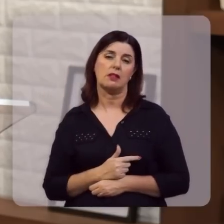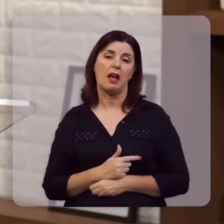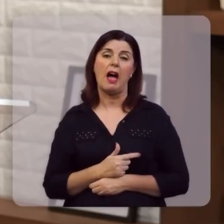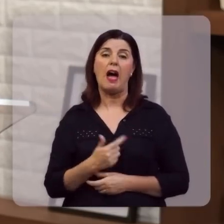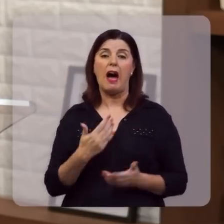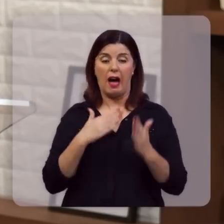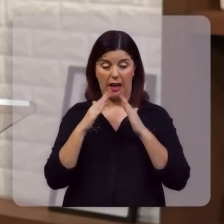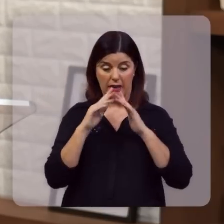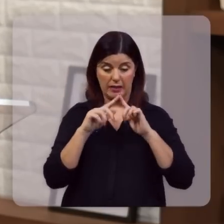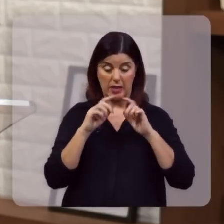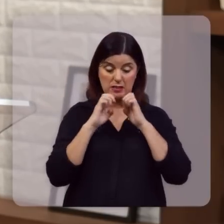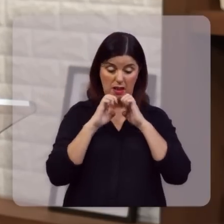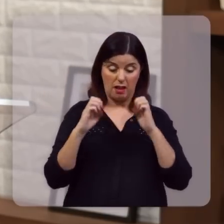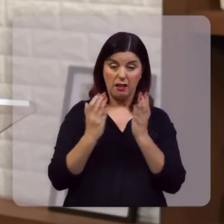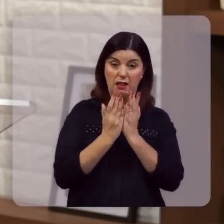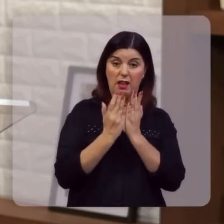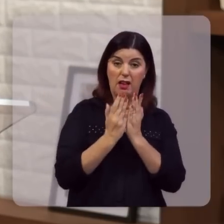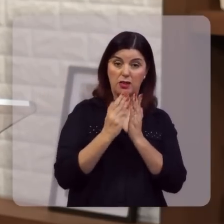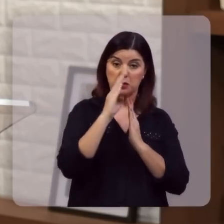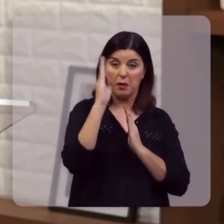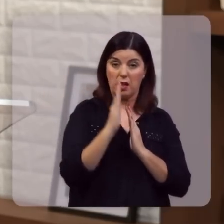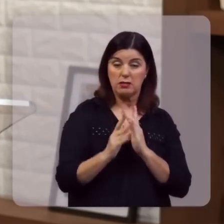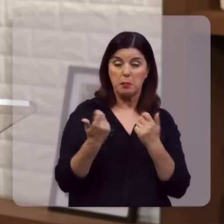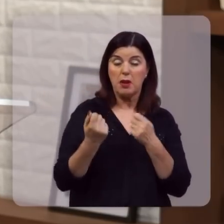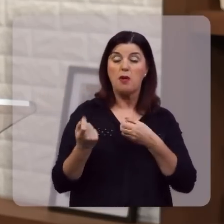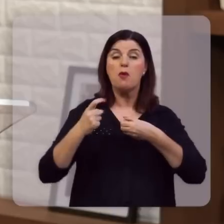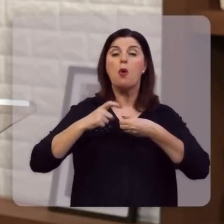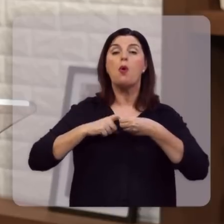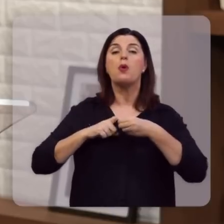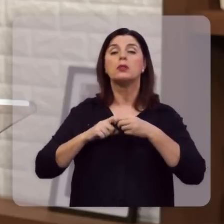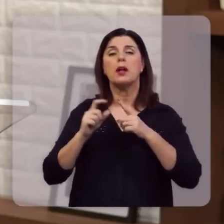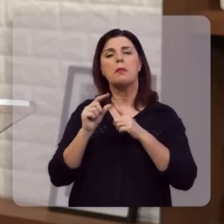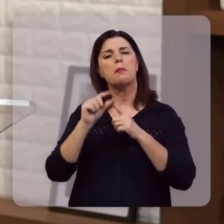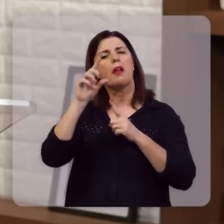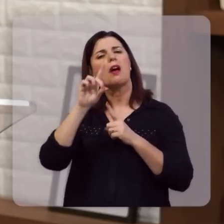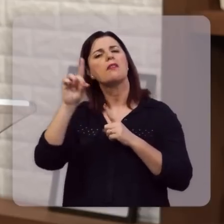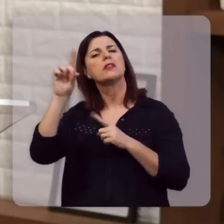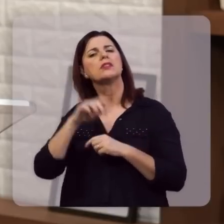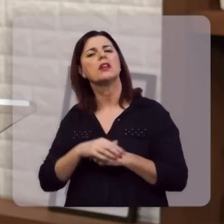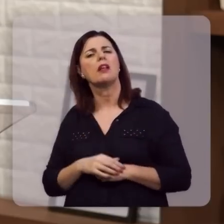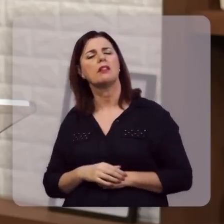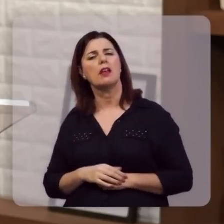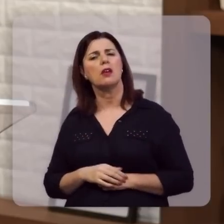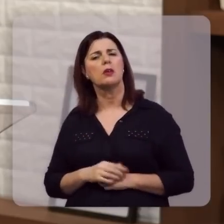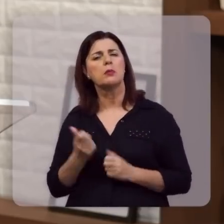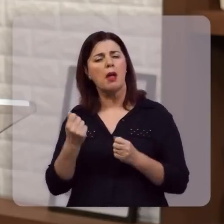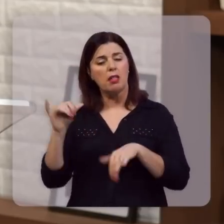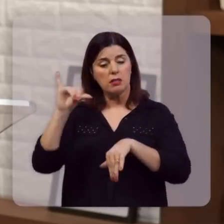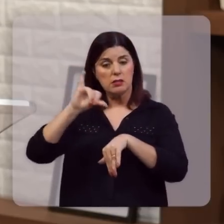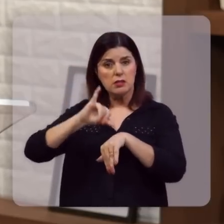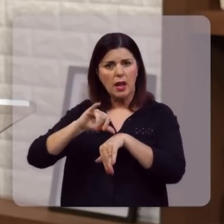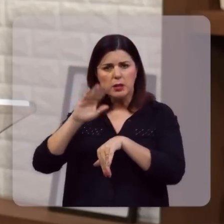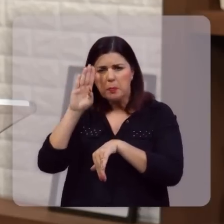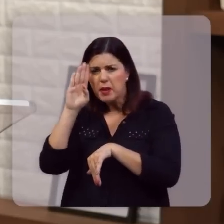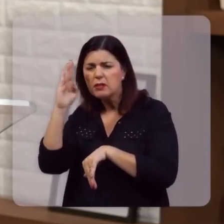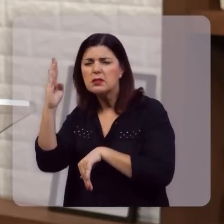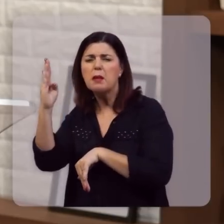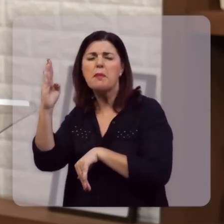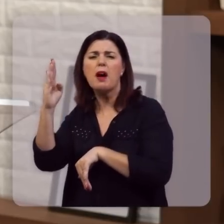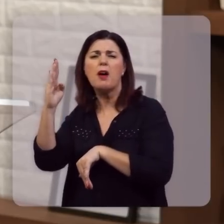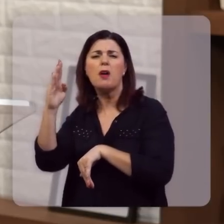A igreja evangélica brasileira precisa voltar-se para as Escrituras, voltar à centralidade das